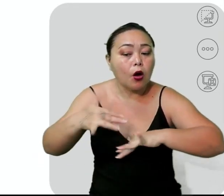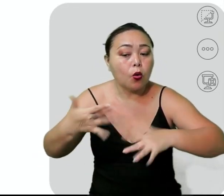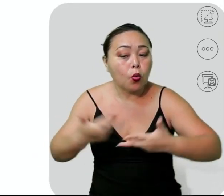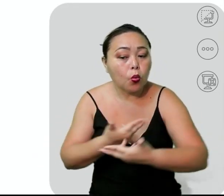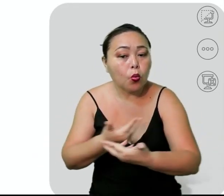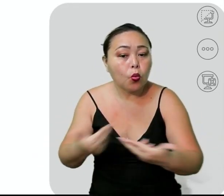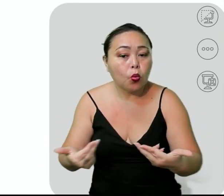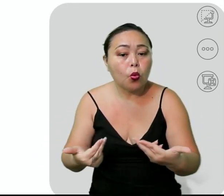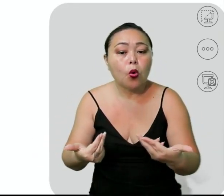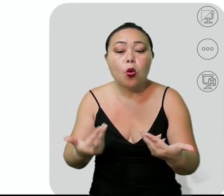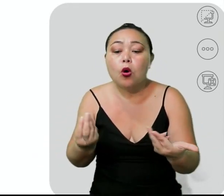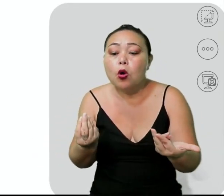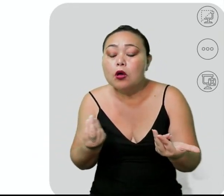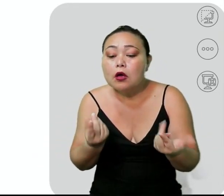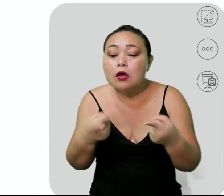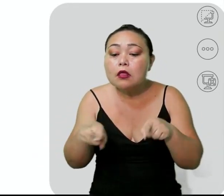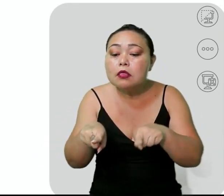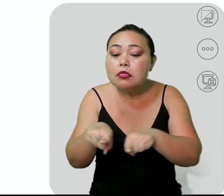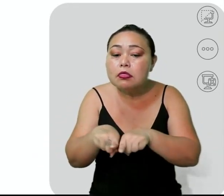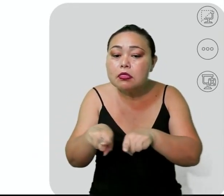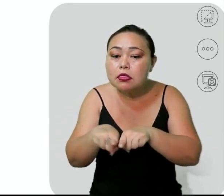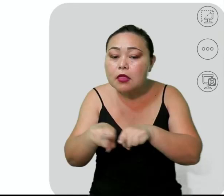Também as suas implicações